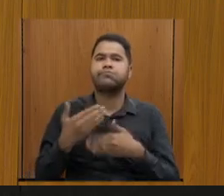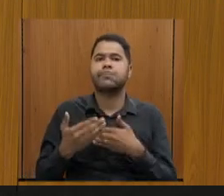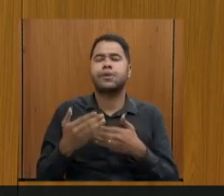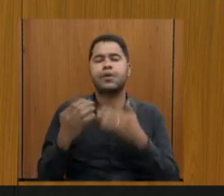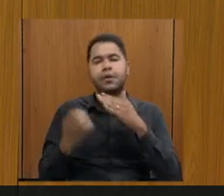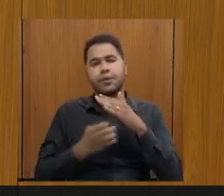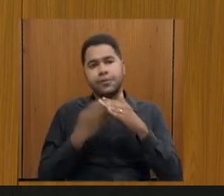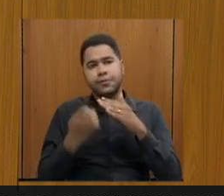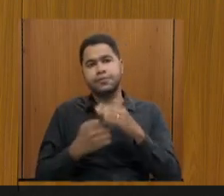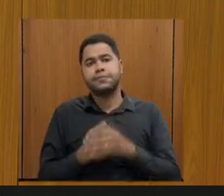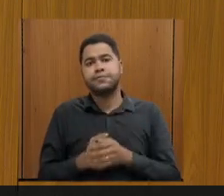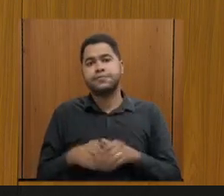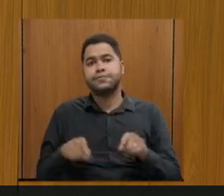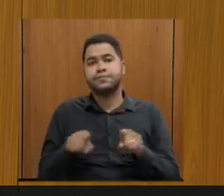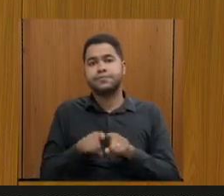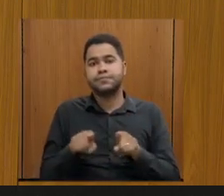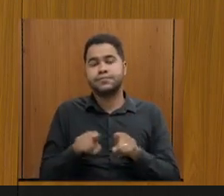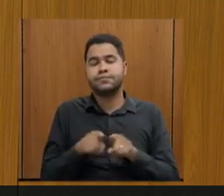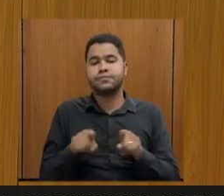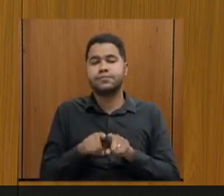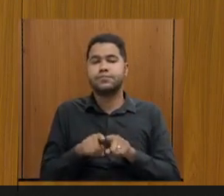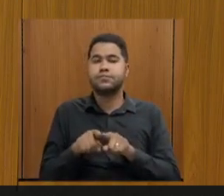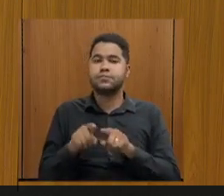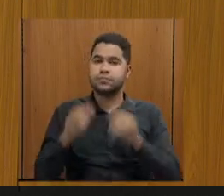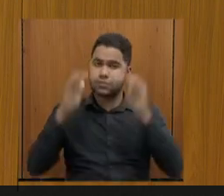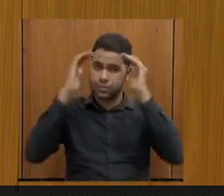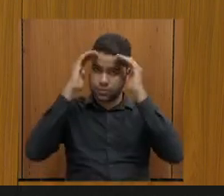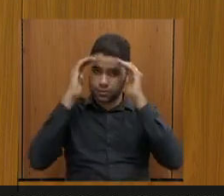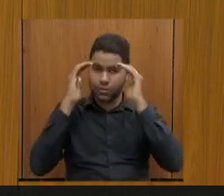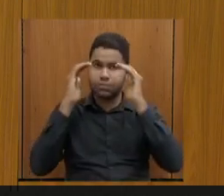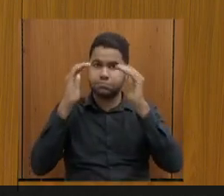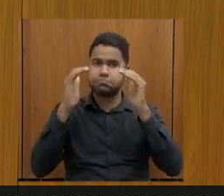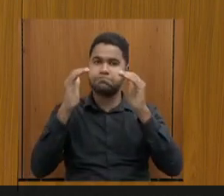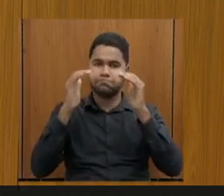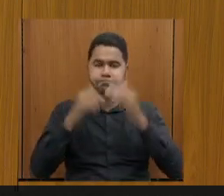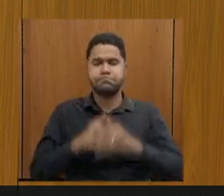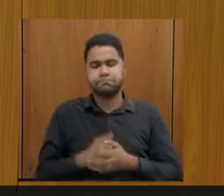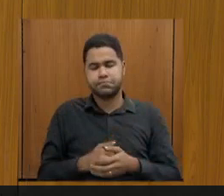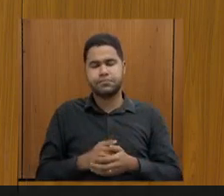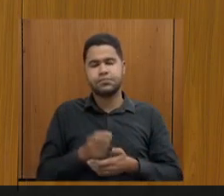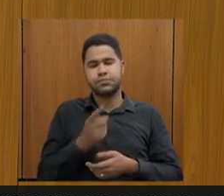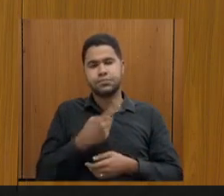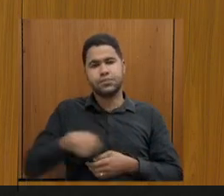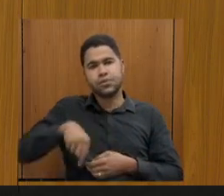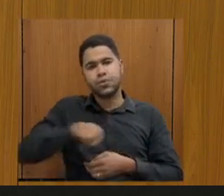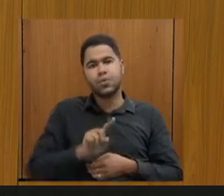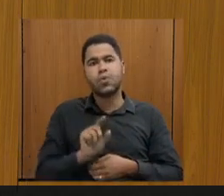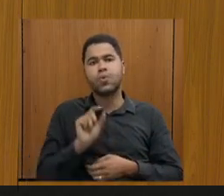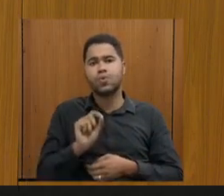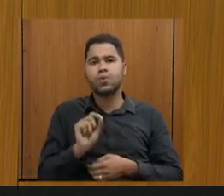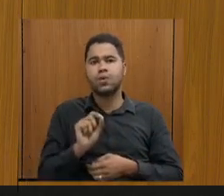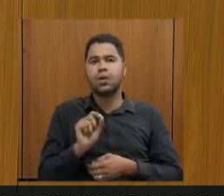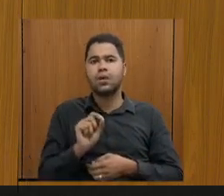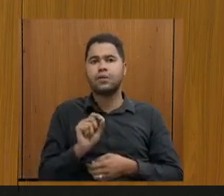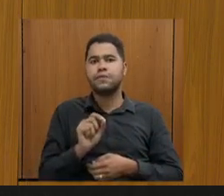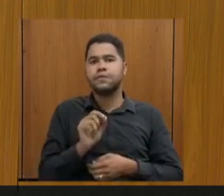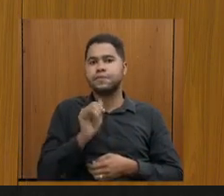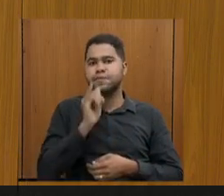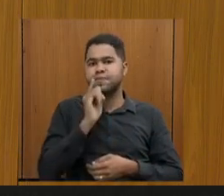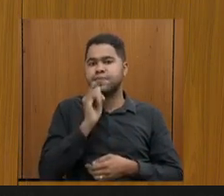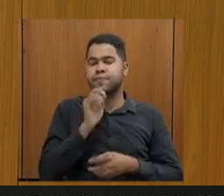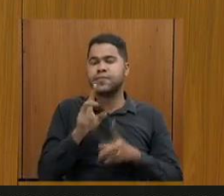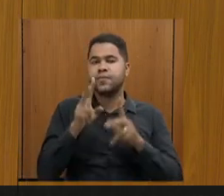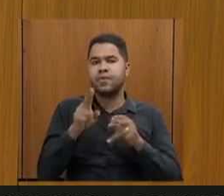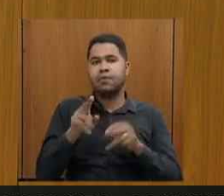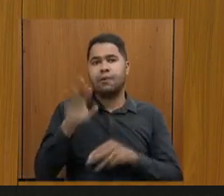a empresa tem e pela respeitabilidade o crédito nós termos aí quedas como